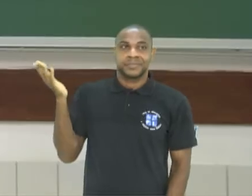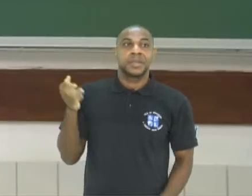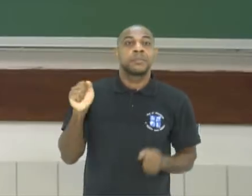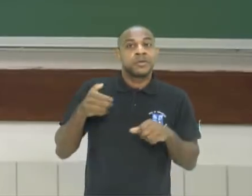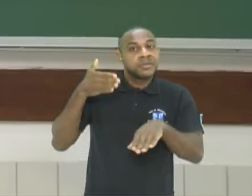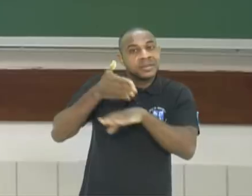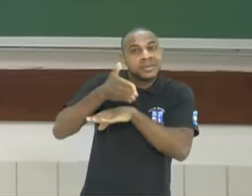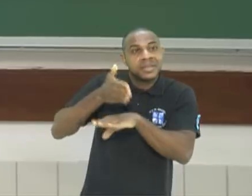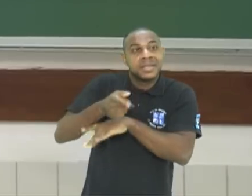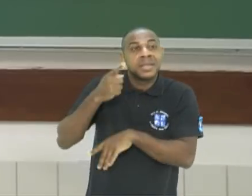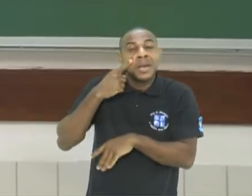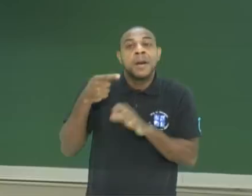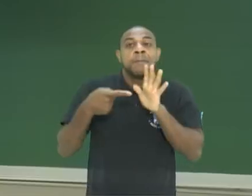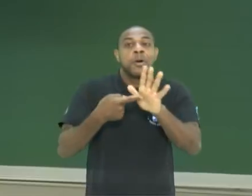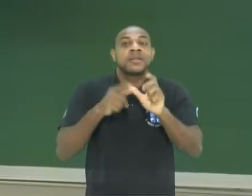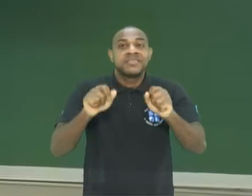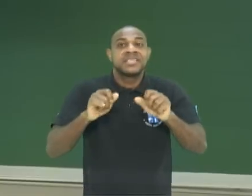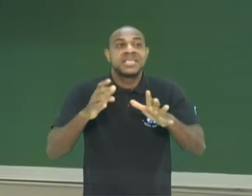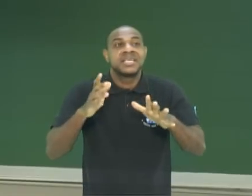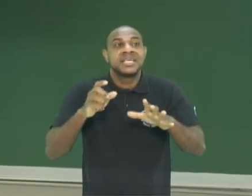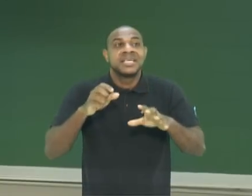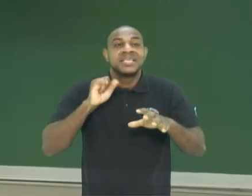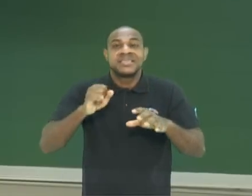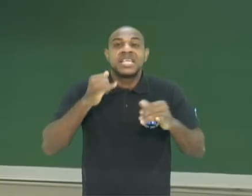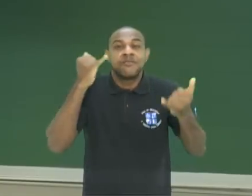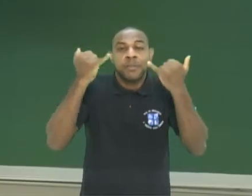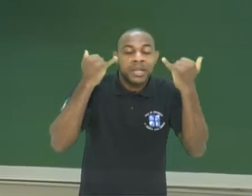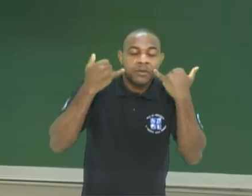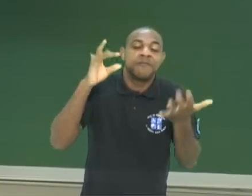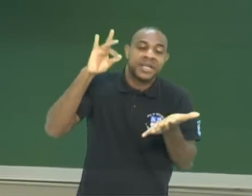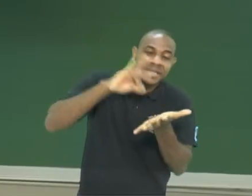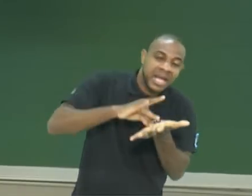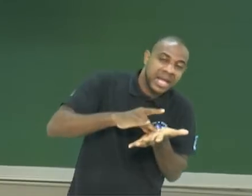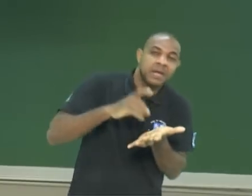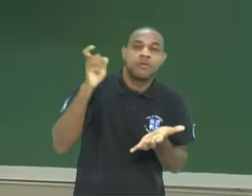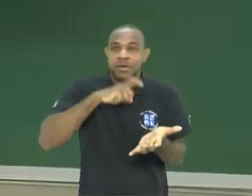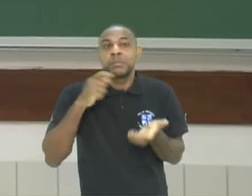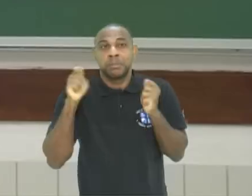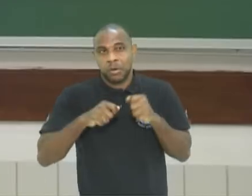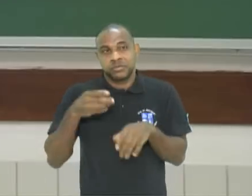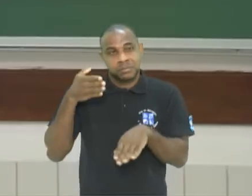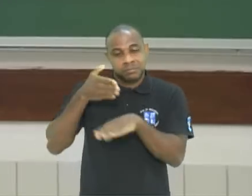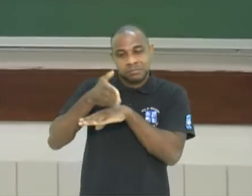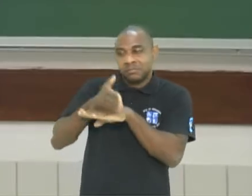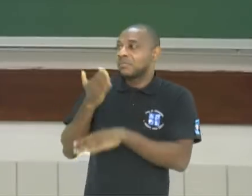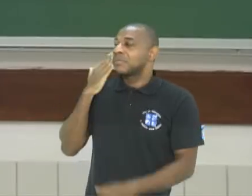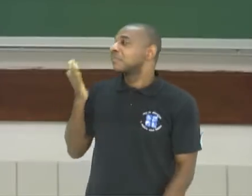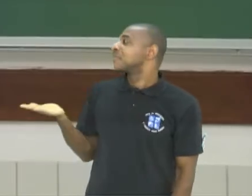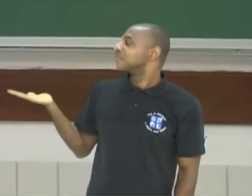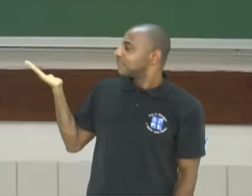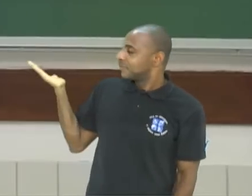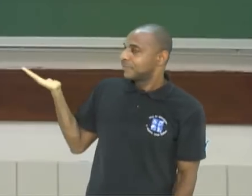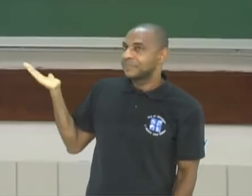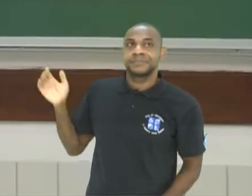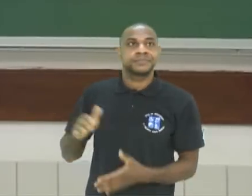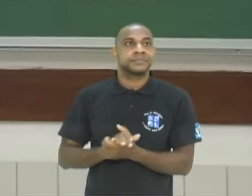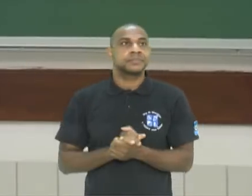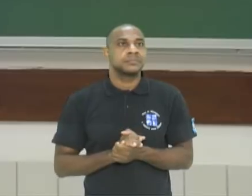projetocomprova.com.br, que eles verificam as informações, se as informações são verdadeiras. Esse texto que eu trouxe para vocês é do